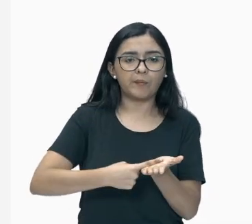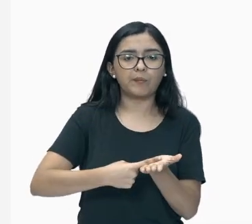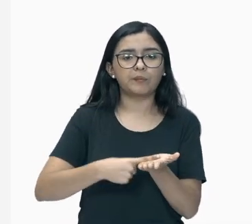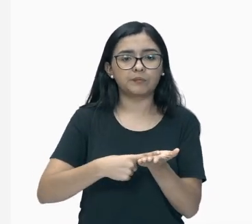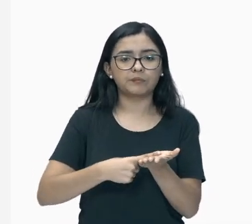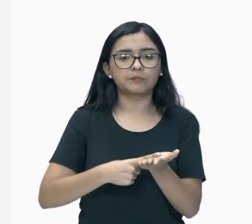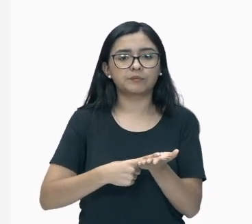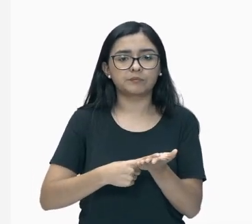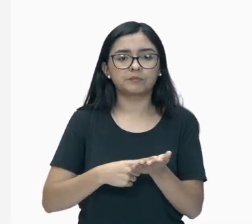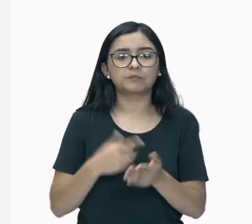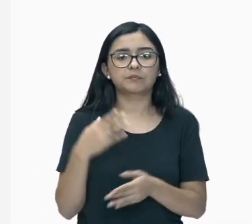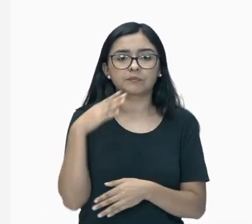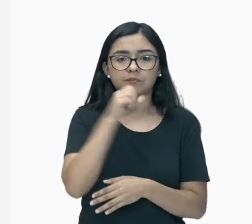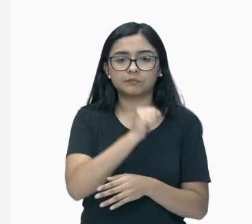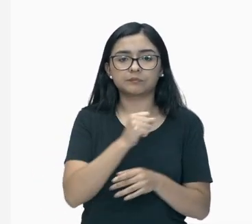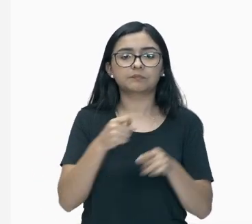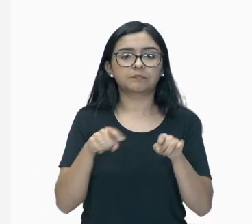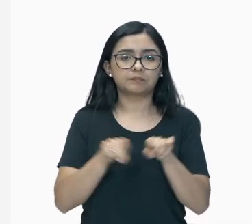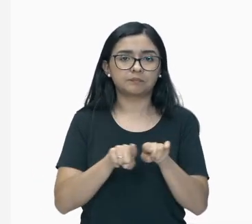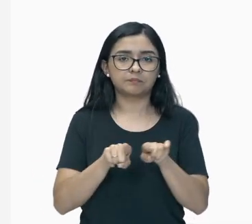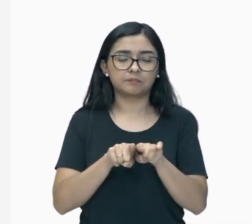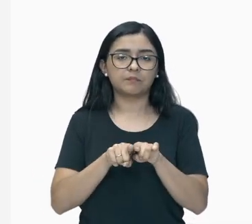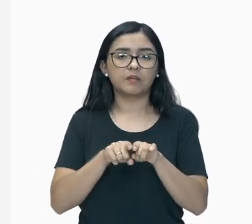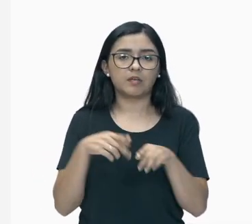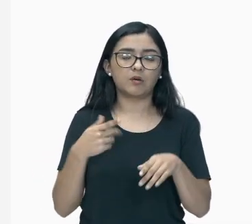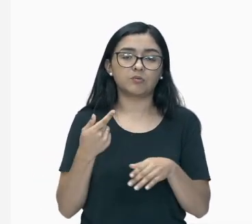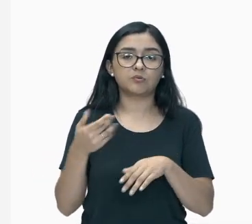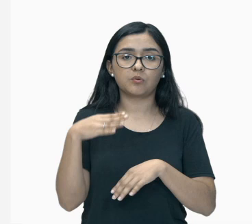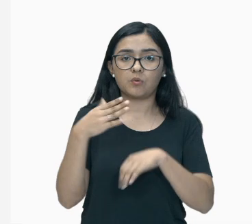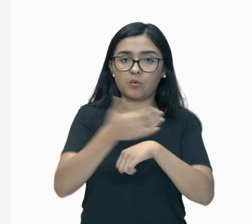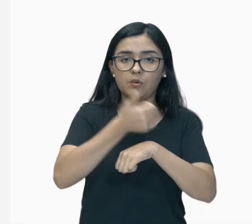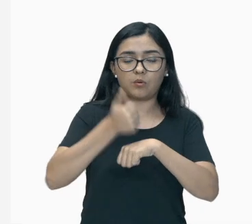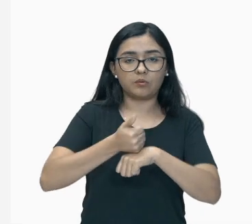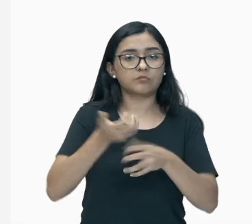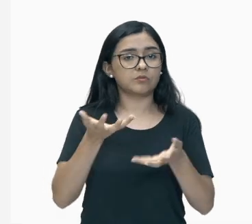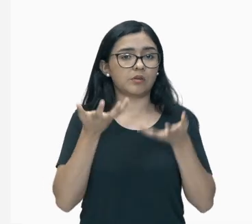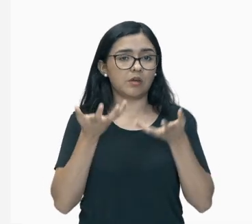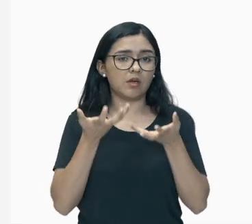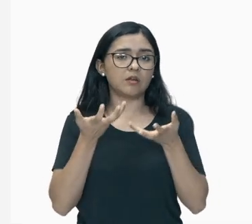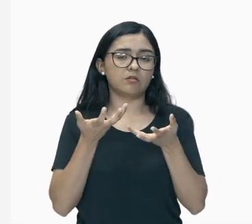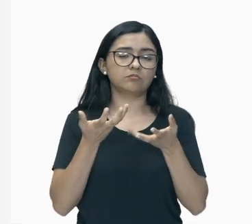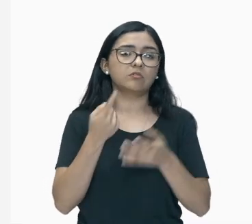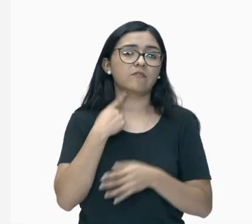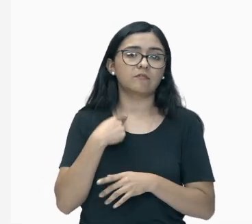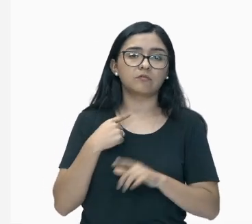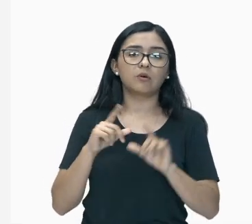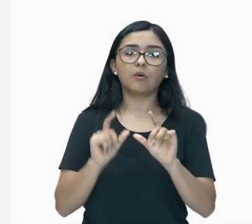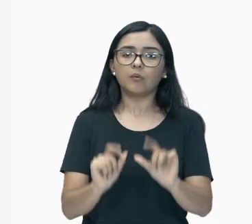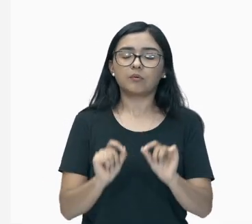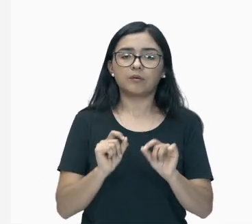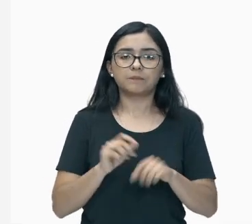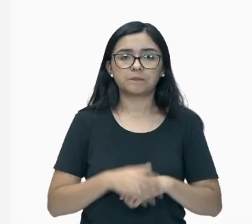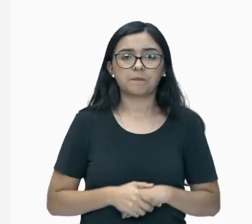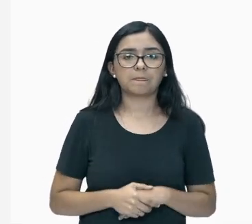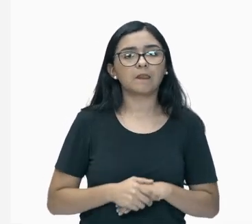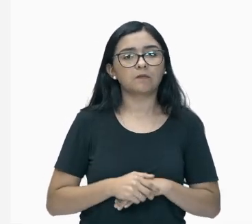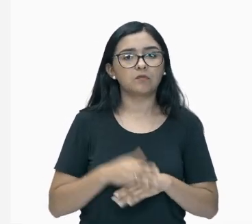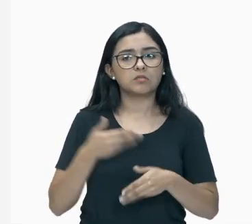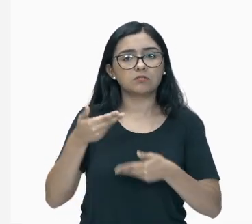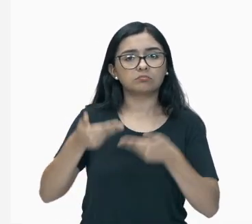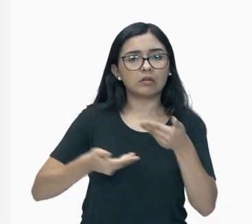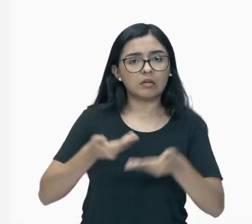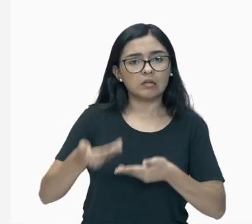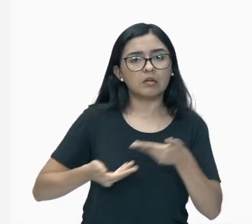concessões rápidas e amplas exigidas pelos colonos. Os colonos desejavam que eles fossem tratados